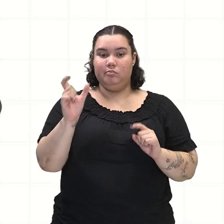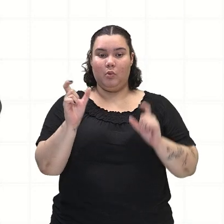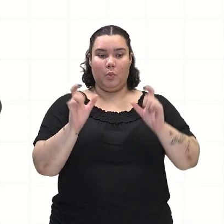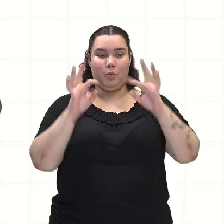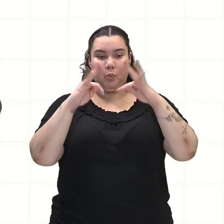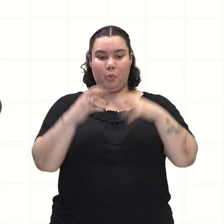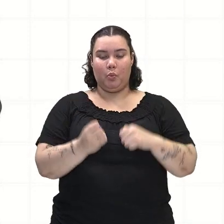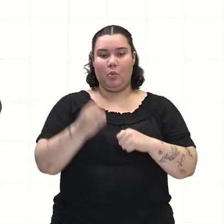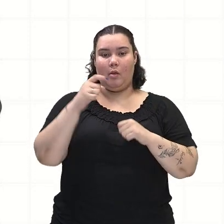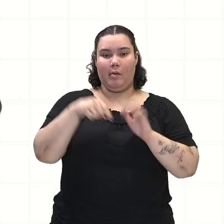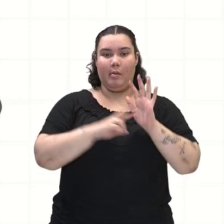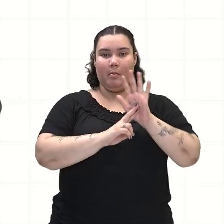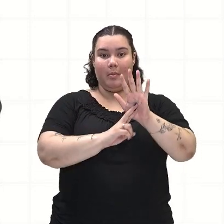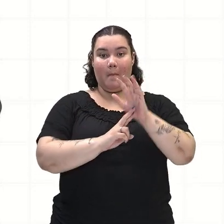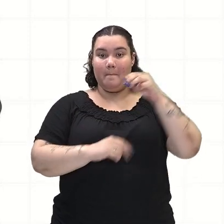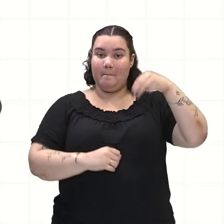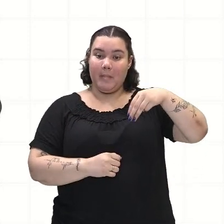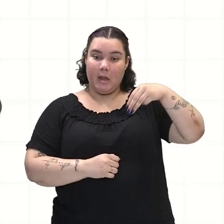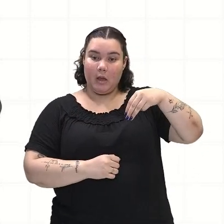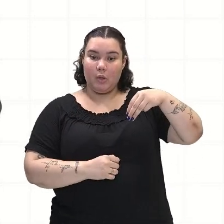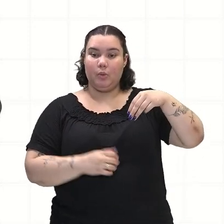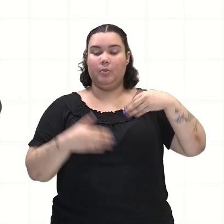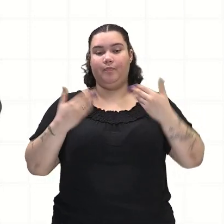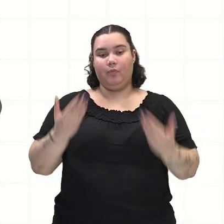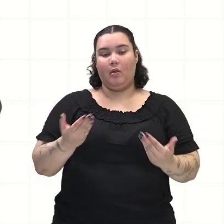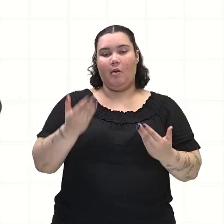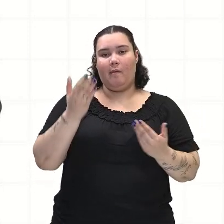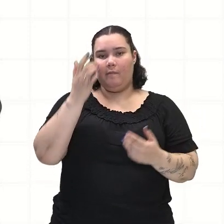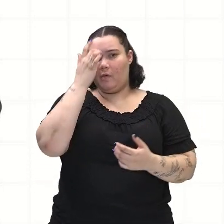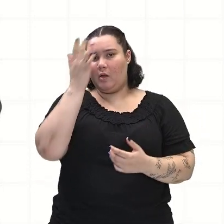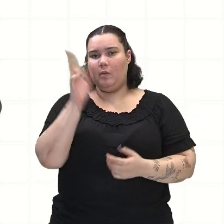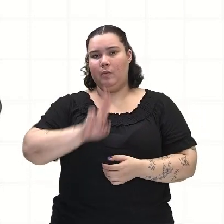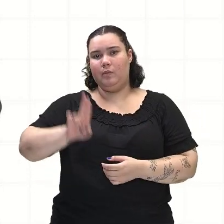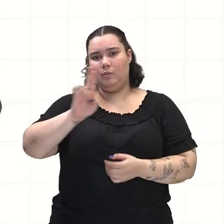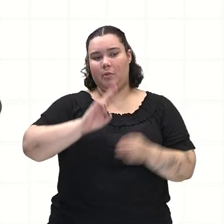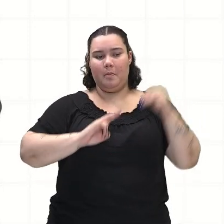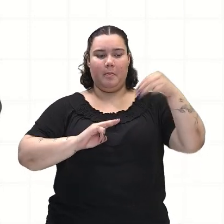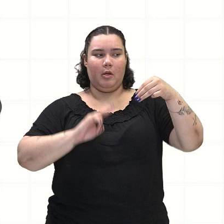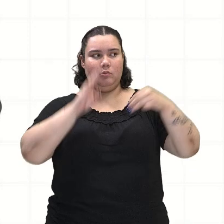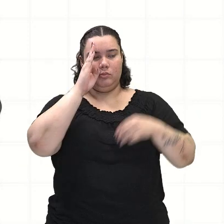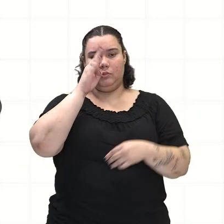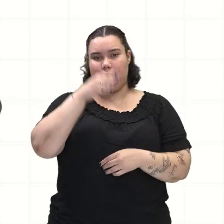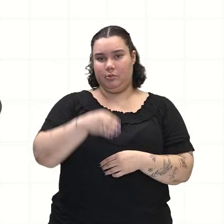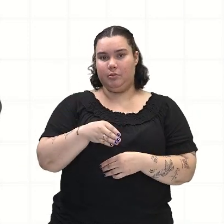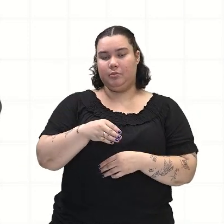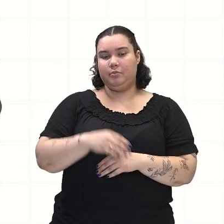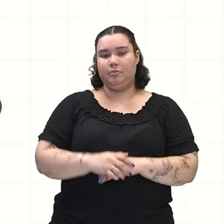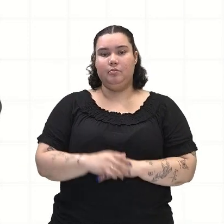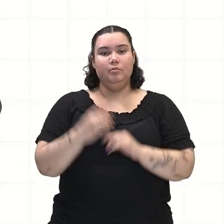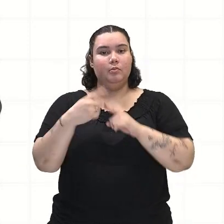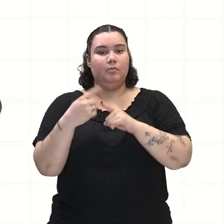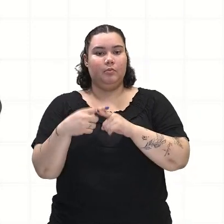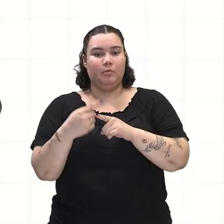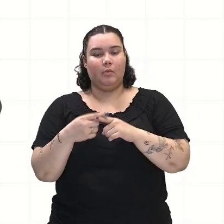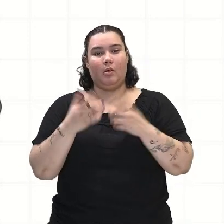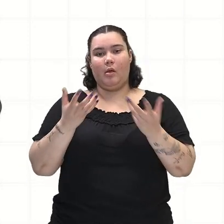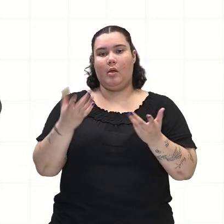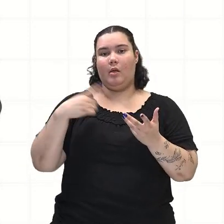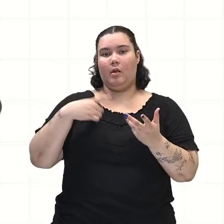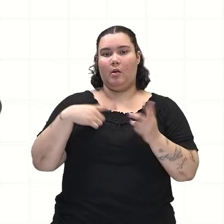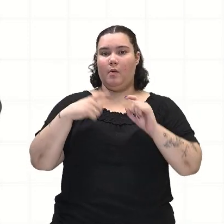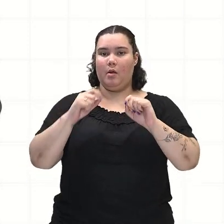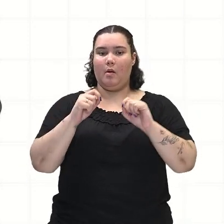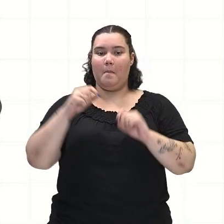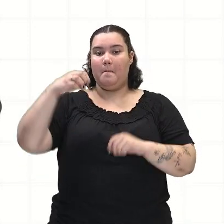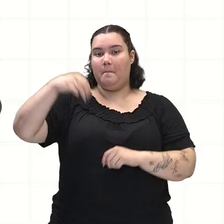em metros, né, é mais confortável usar já a unidade em metro, porque vai querer em metro